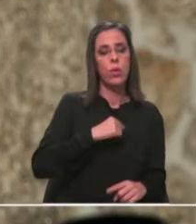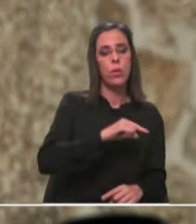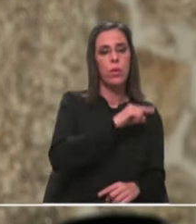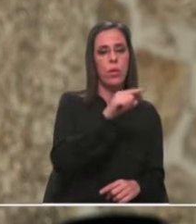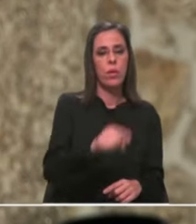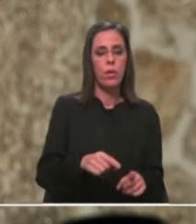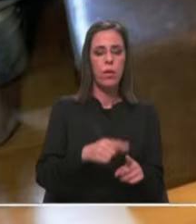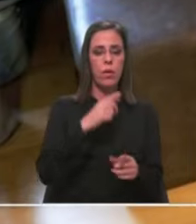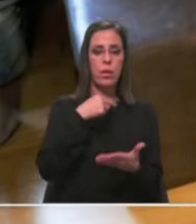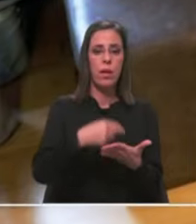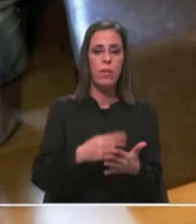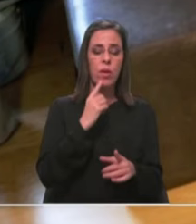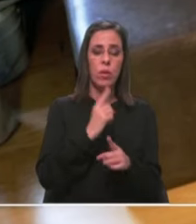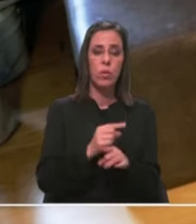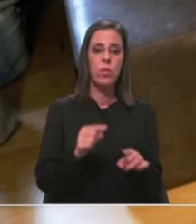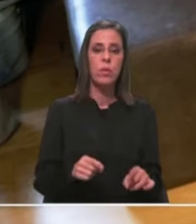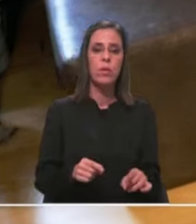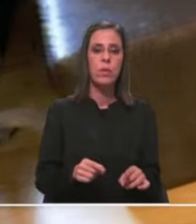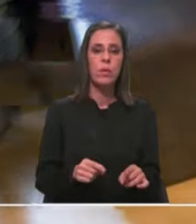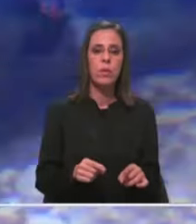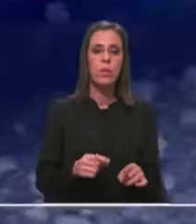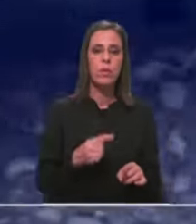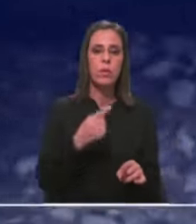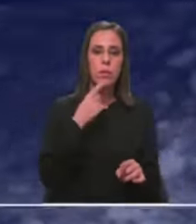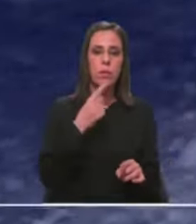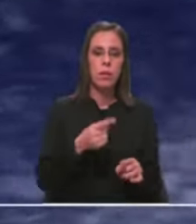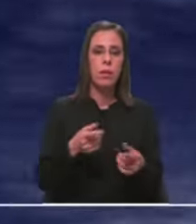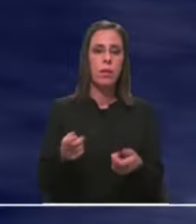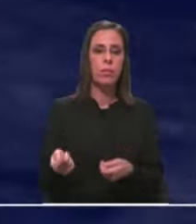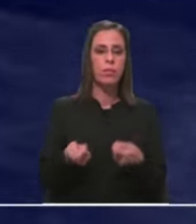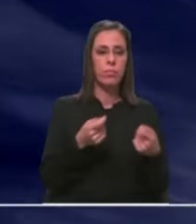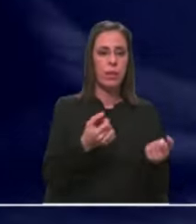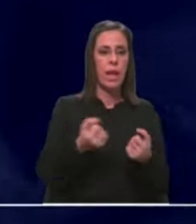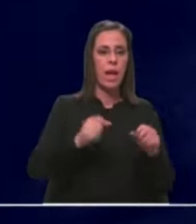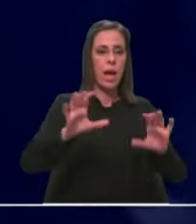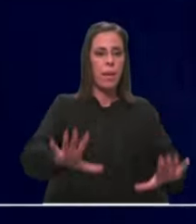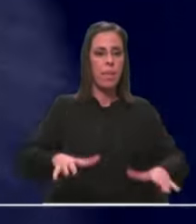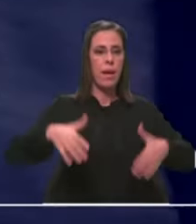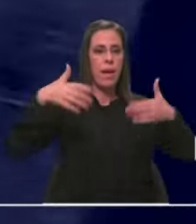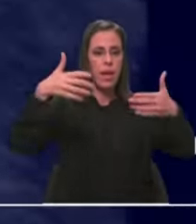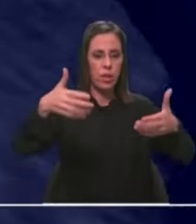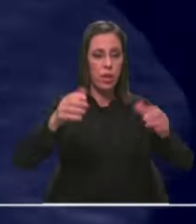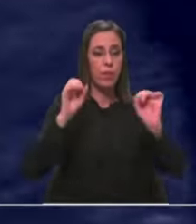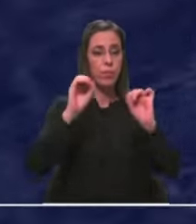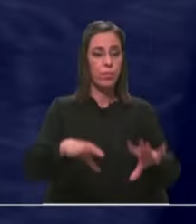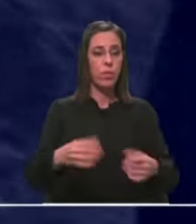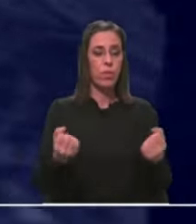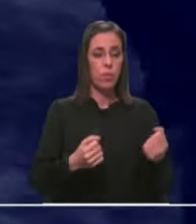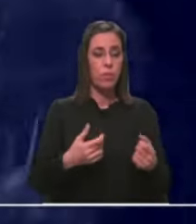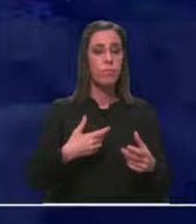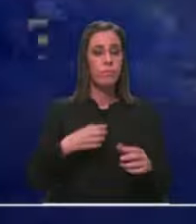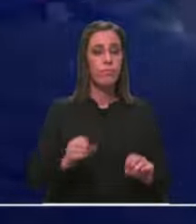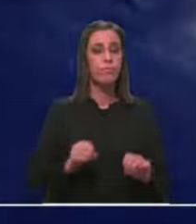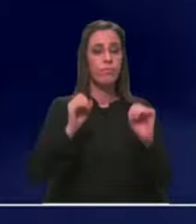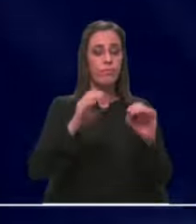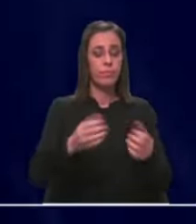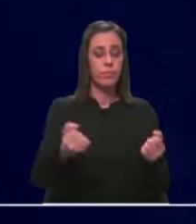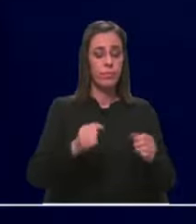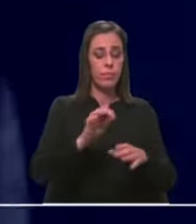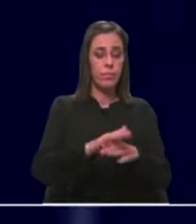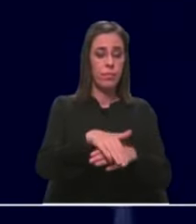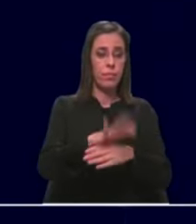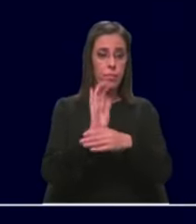O Caetano estava no chão. Aí ele disse para pôr o Caetano dentro da bagageira. Eu meti o Caetano